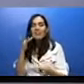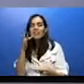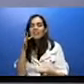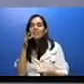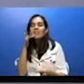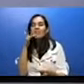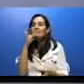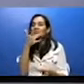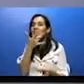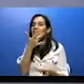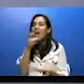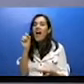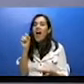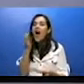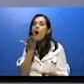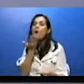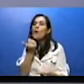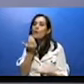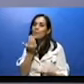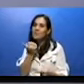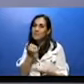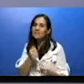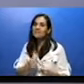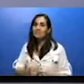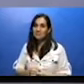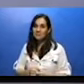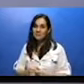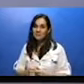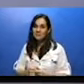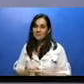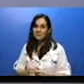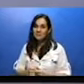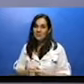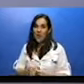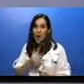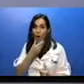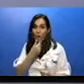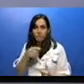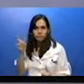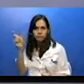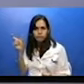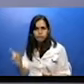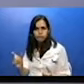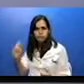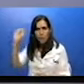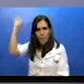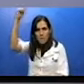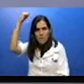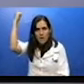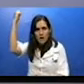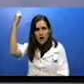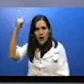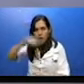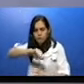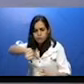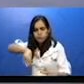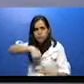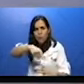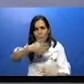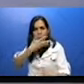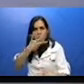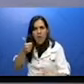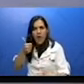delícia a queima do alho onde os peões fazem concurso de quem cozinha melhor